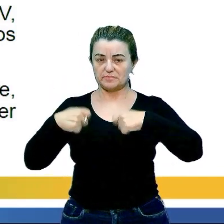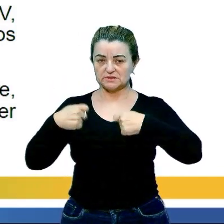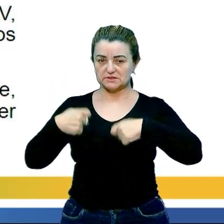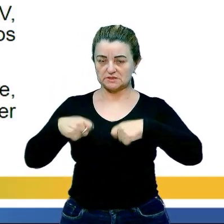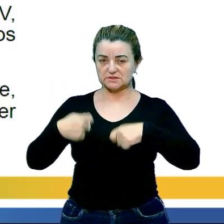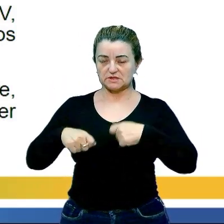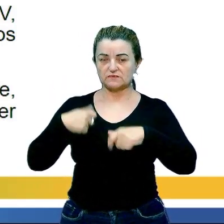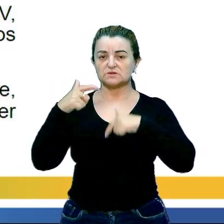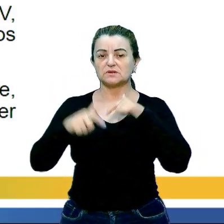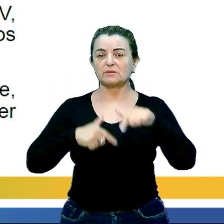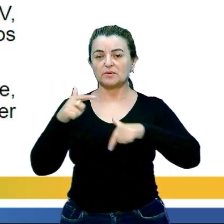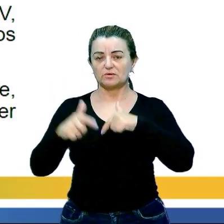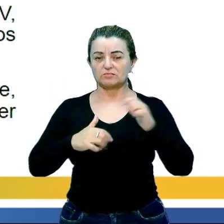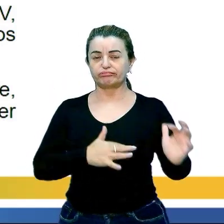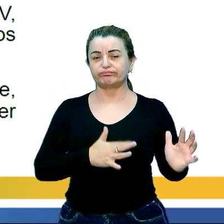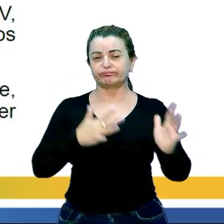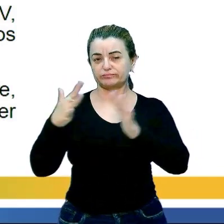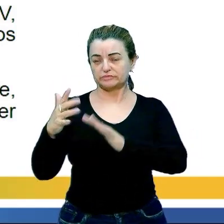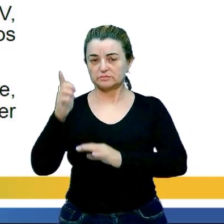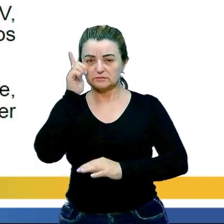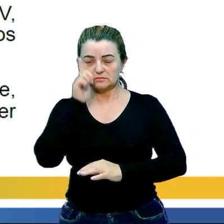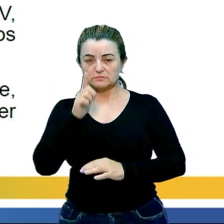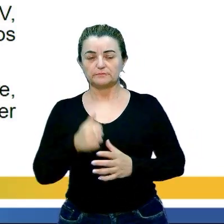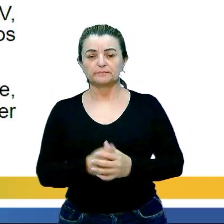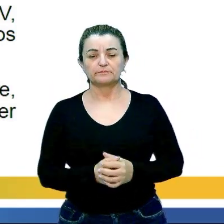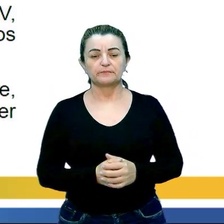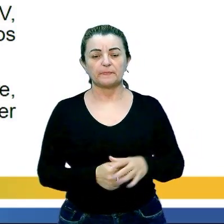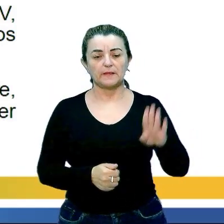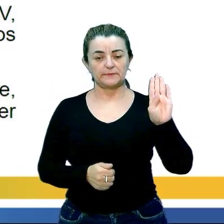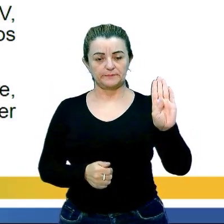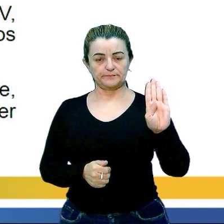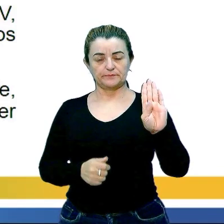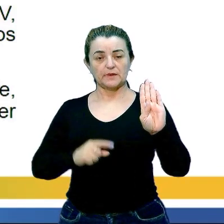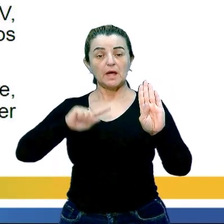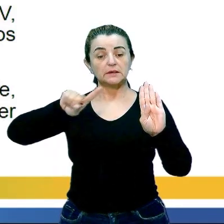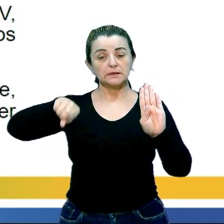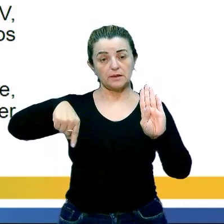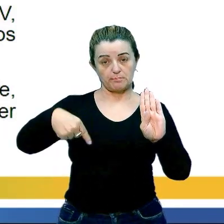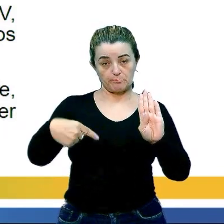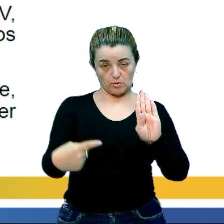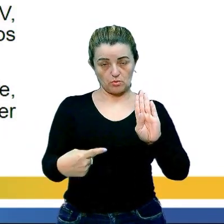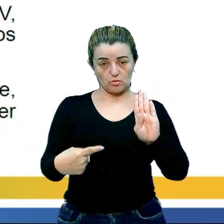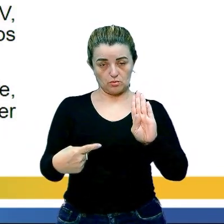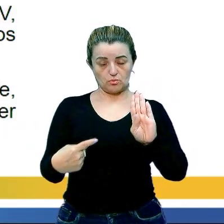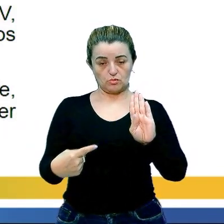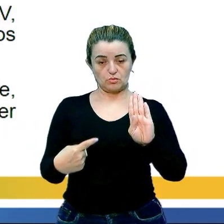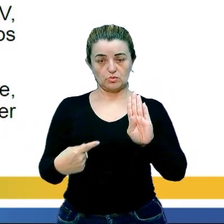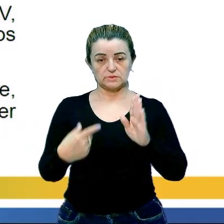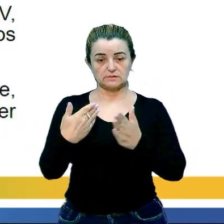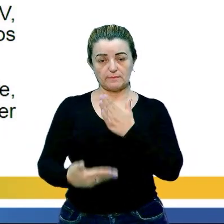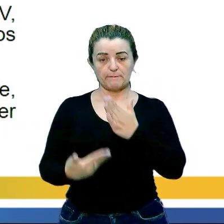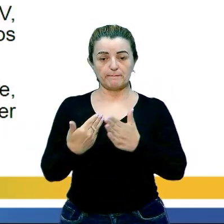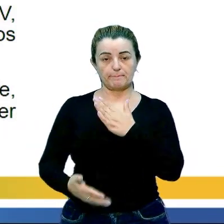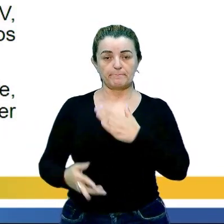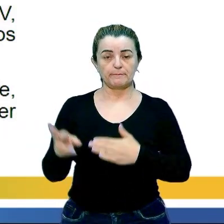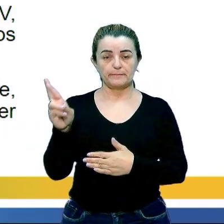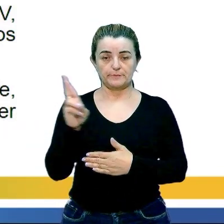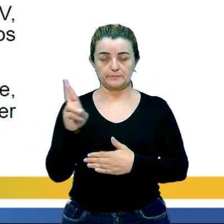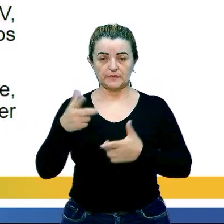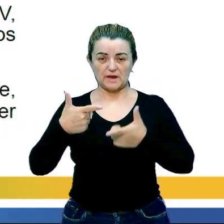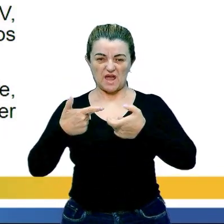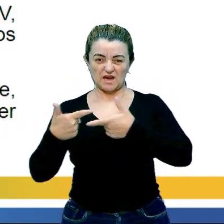de obra decorrente das conquistas. Letra B. Após a derrota romana nas